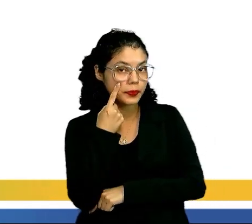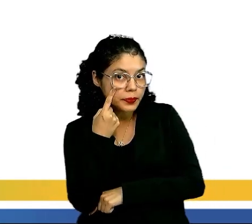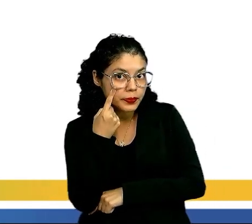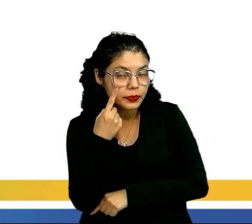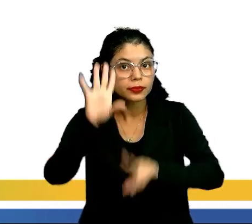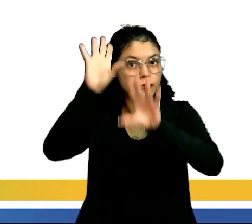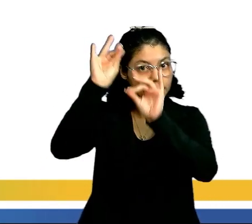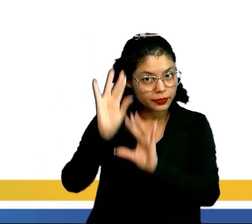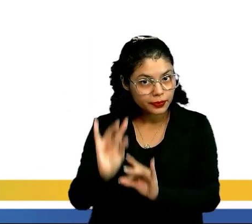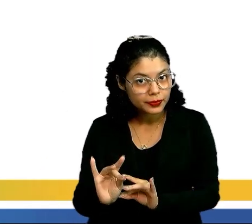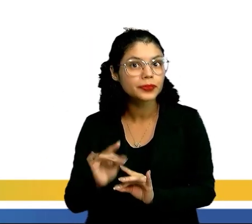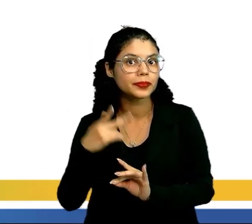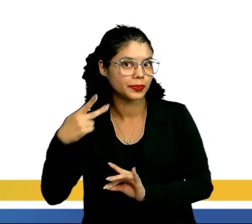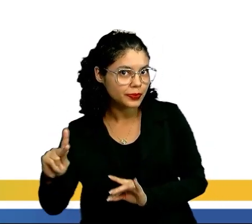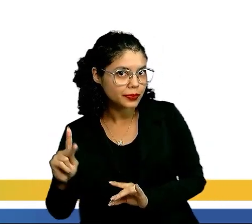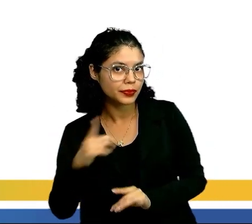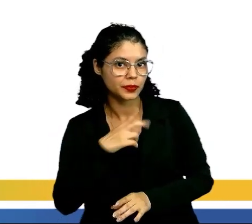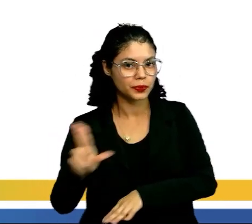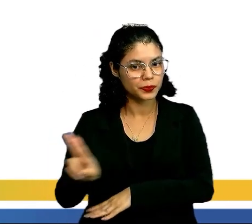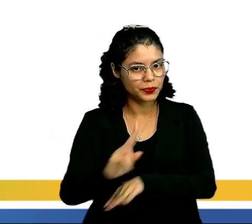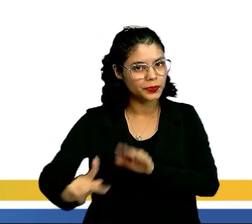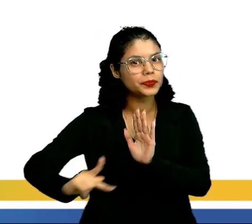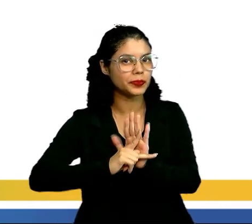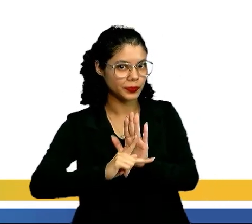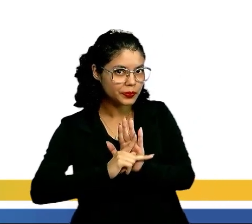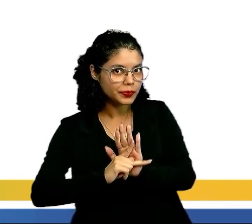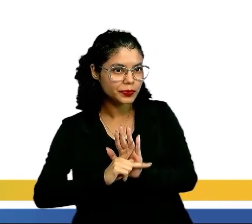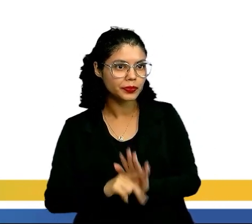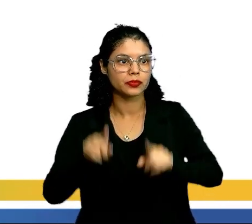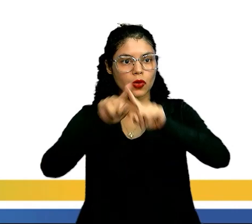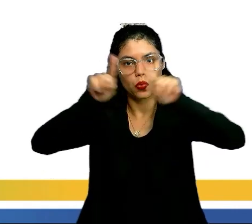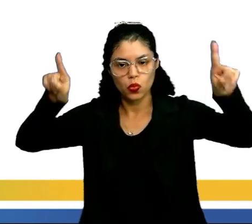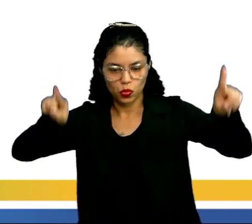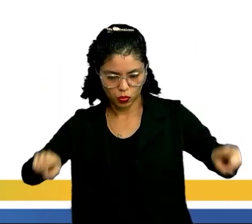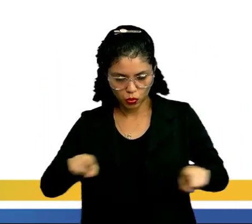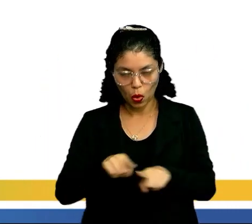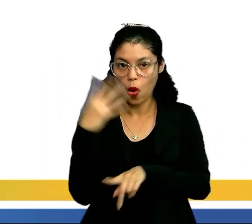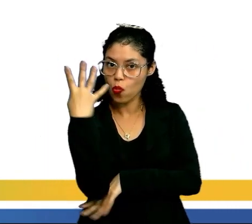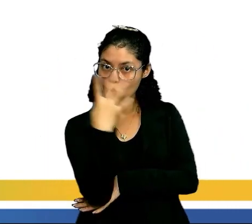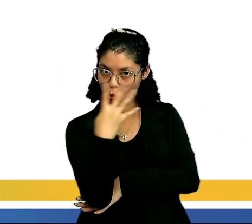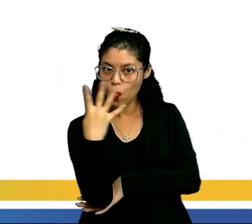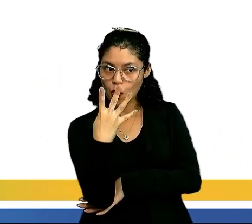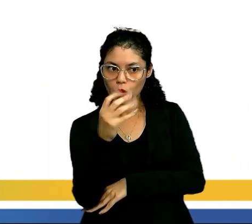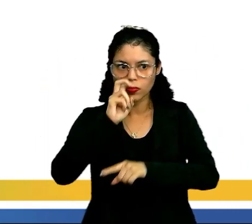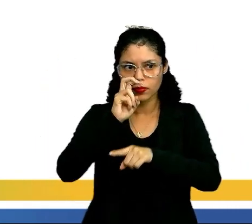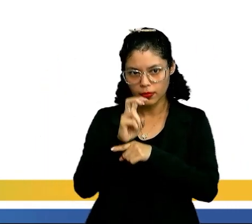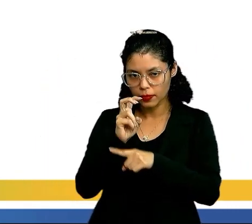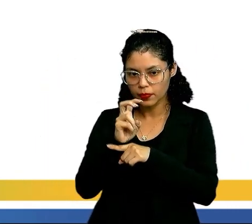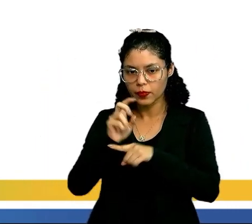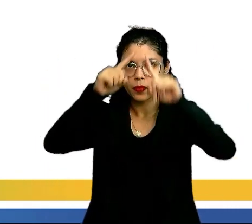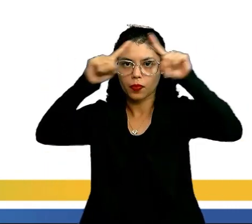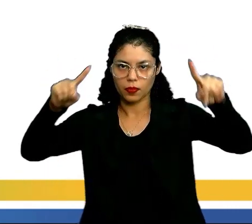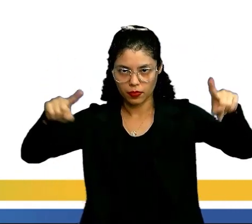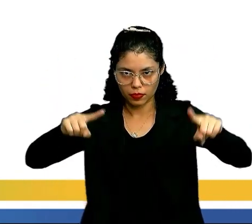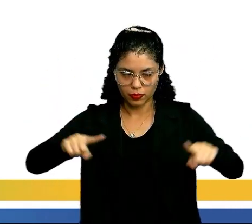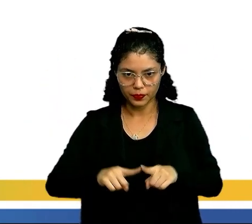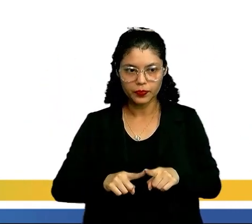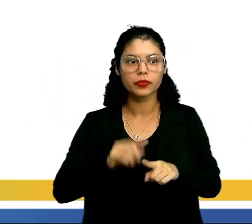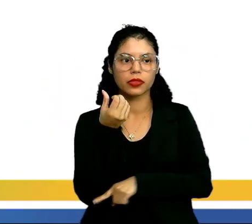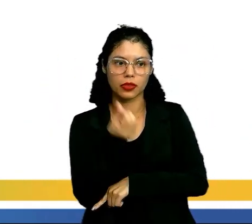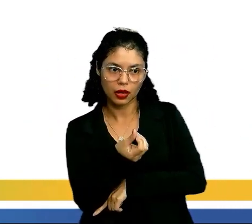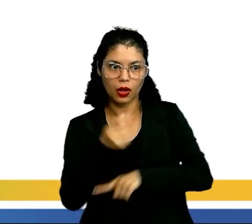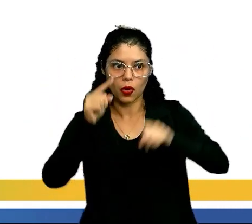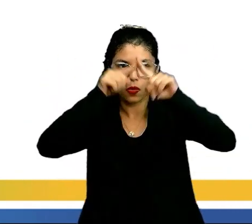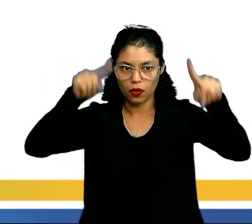que cada um deles tem o seu nome próprio. Quadrilátero, 4 lados. 5, pentágono.